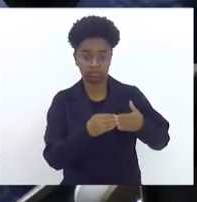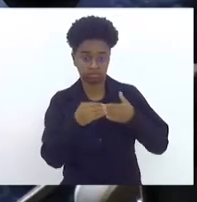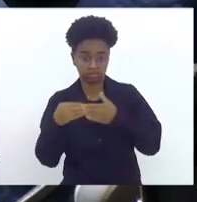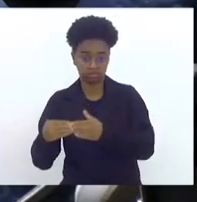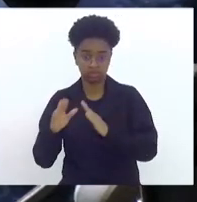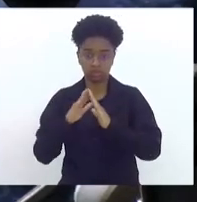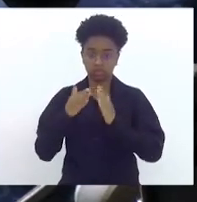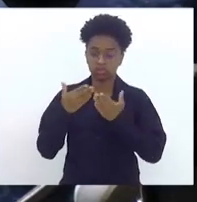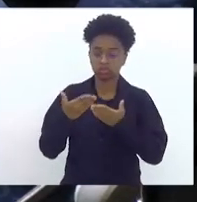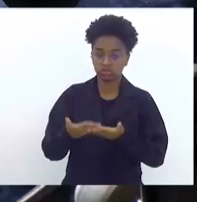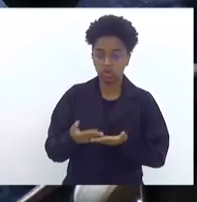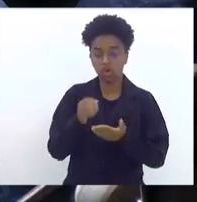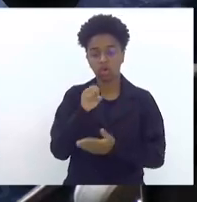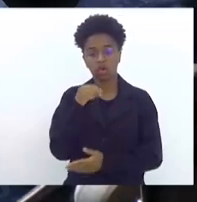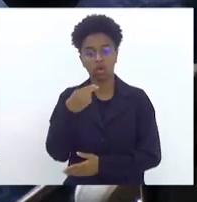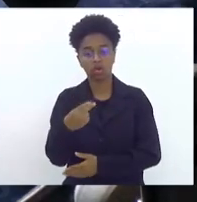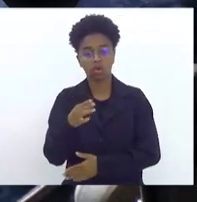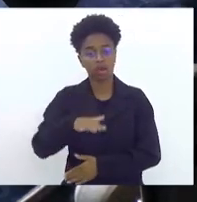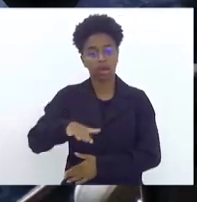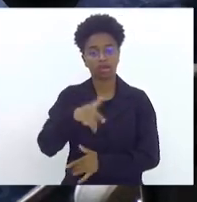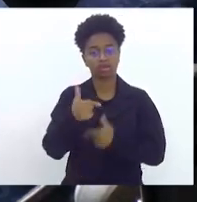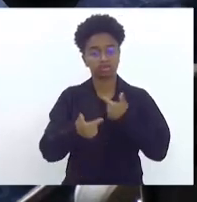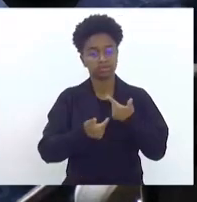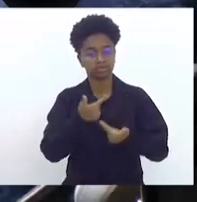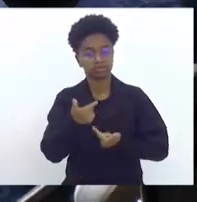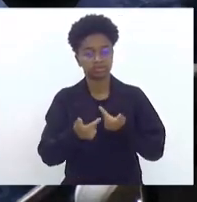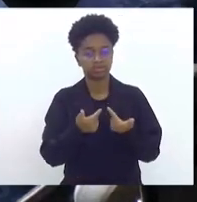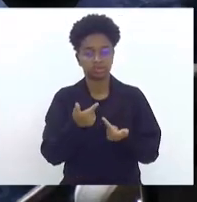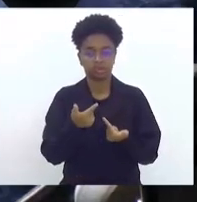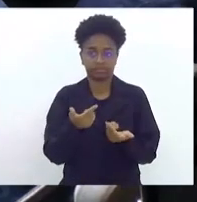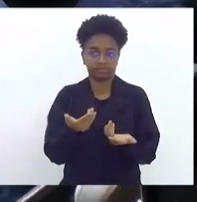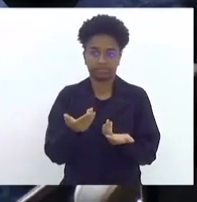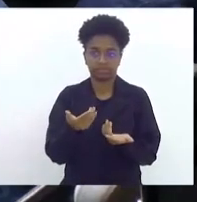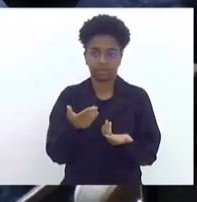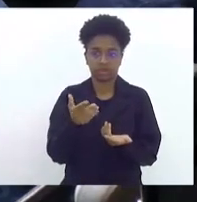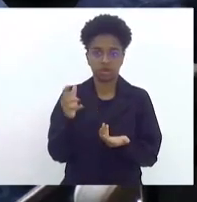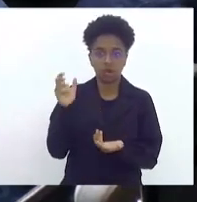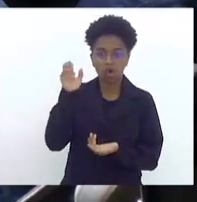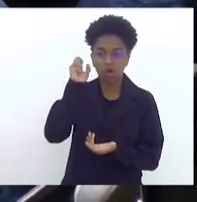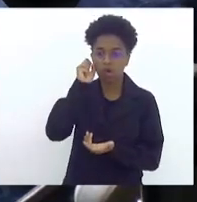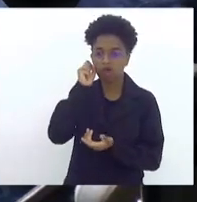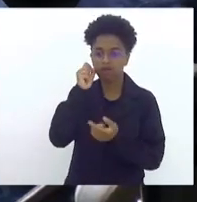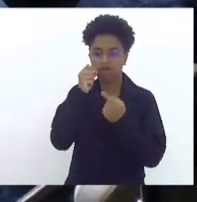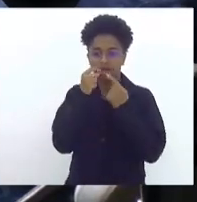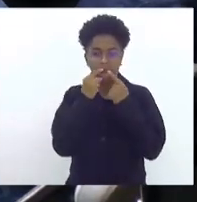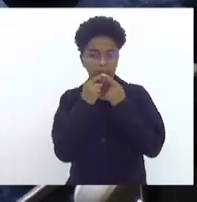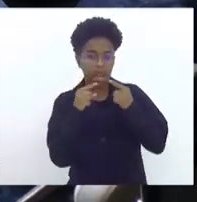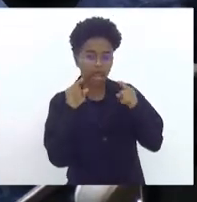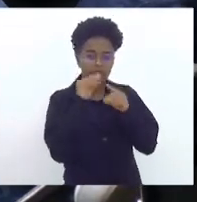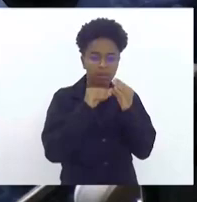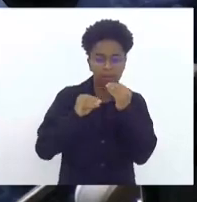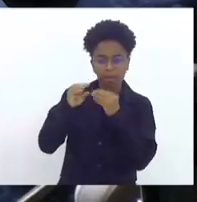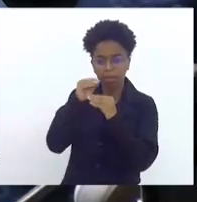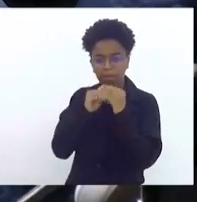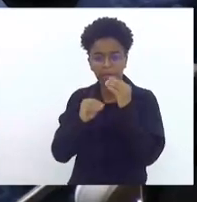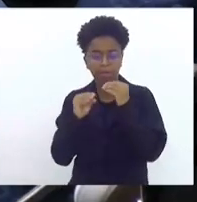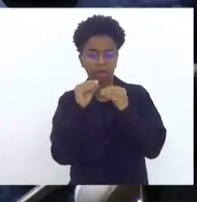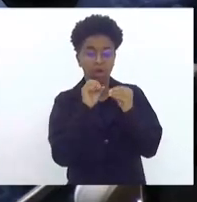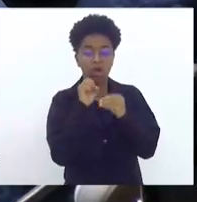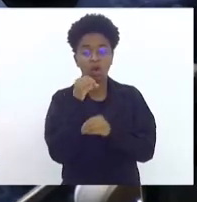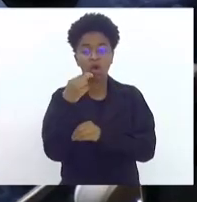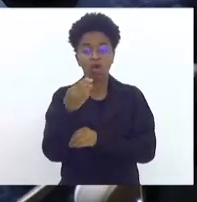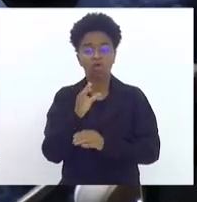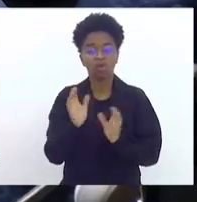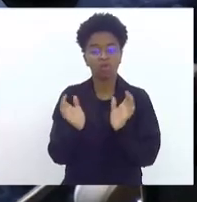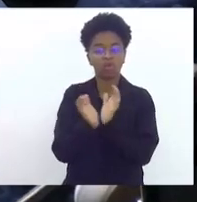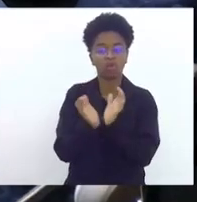ou quando vai ser um ambiente de trabalho e houve aquele aquele rumor aquele bochecho ou tá no